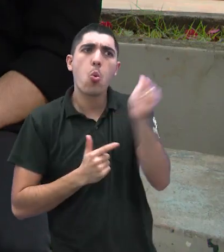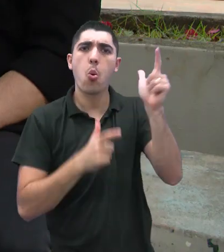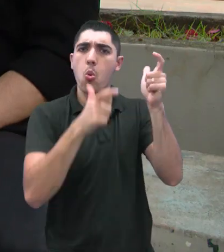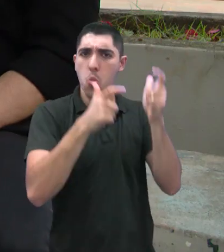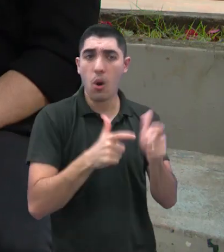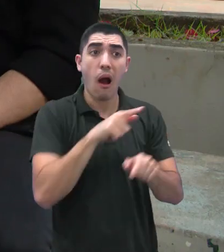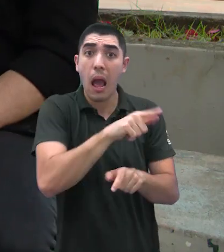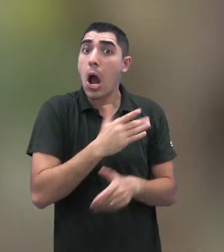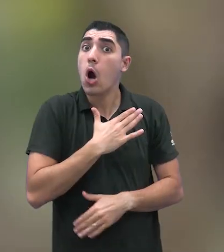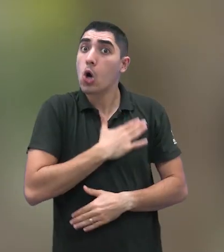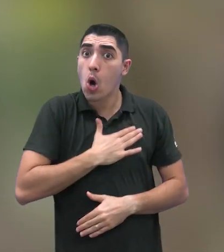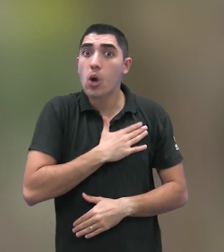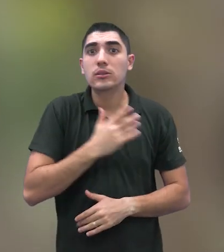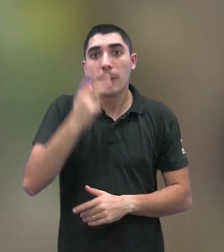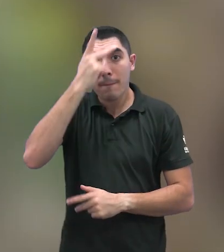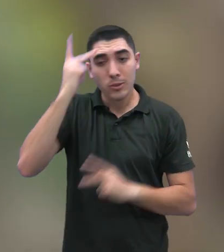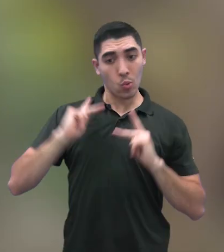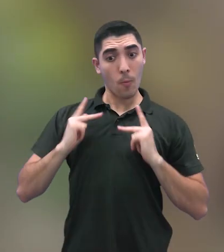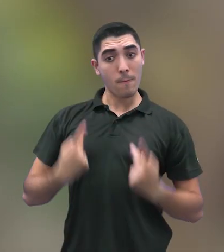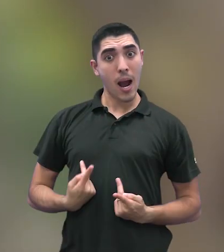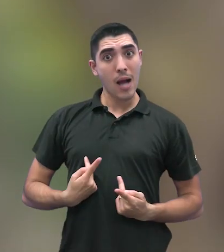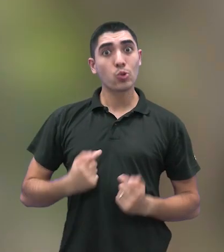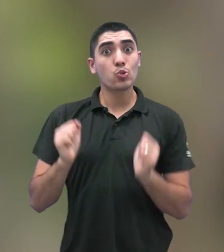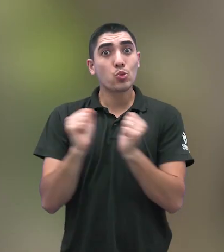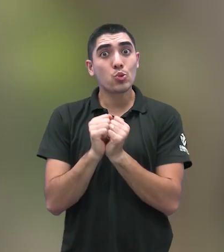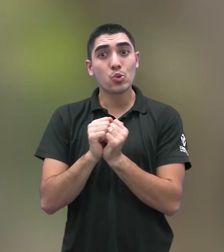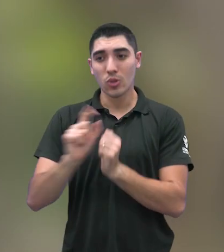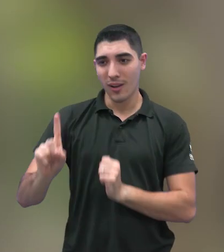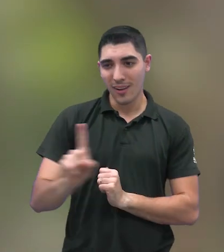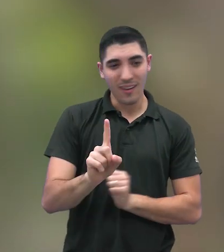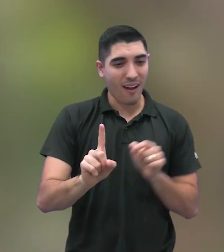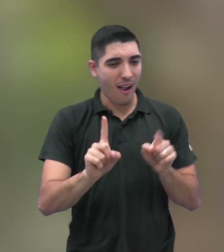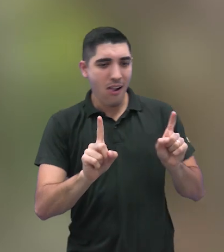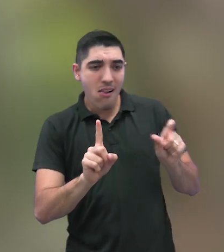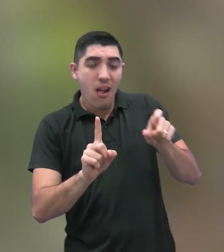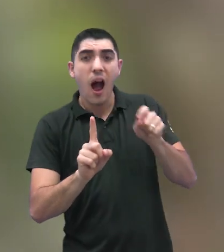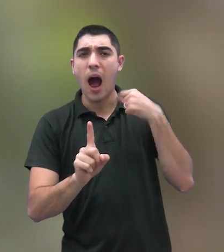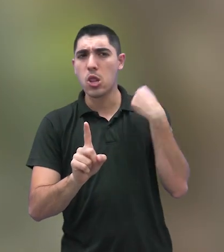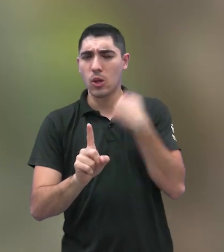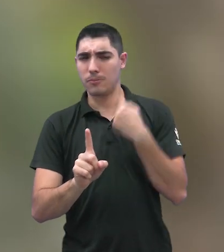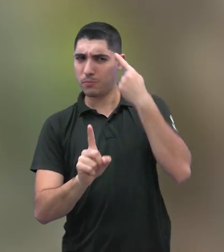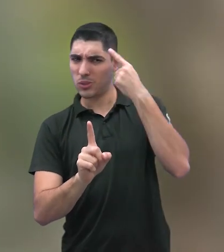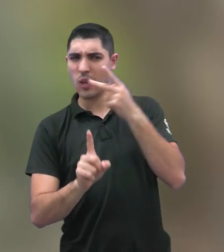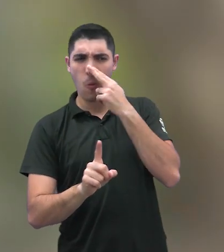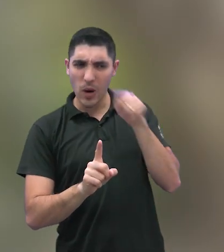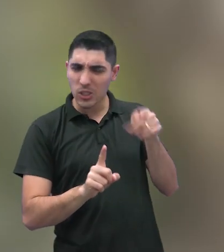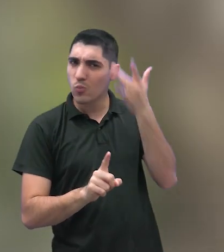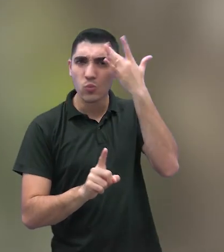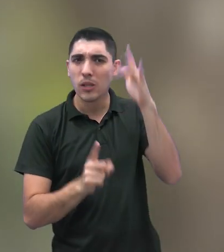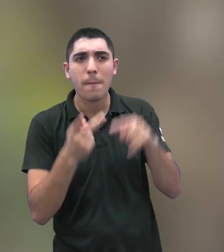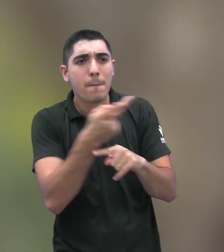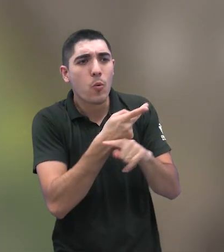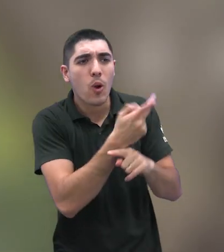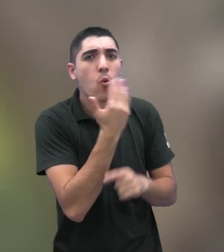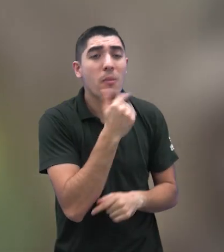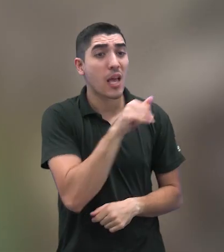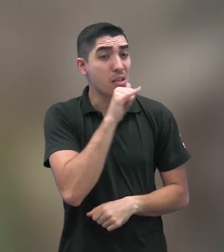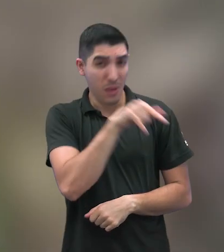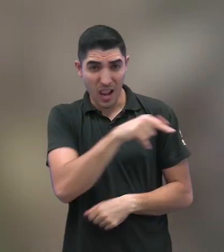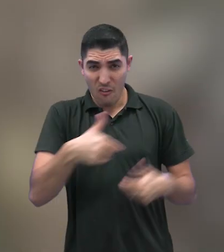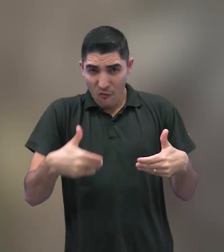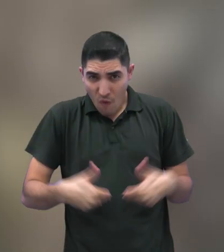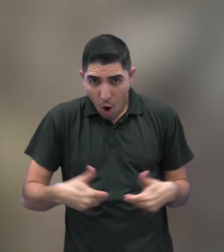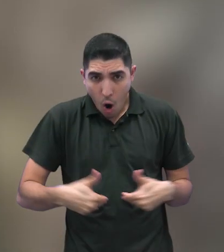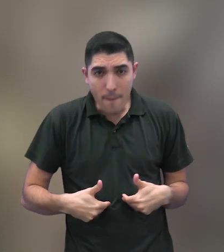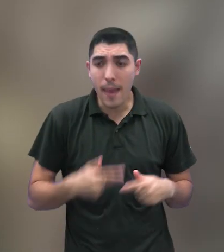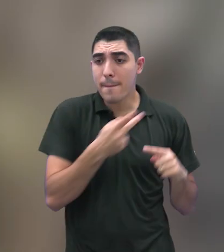ela gostava de pessoas e talvez ela não soubesse procurar alimentos na natureza, ela teria que aprender isso. Então quando ela estava com fome,